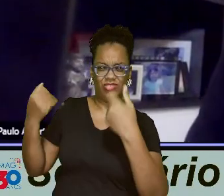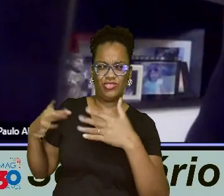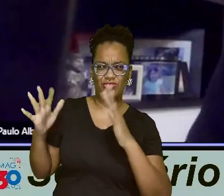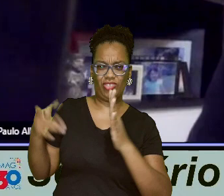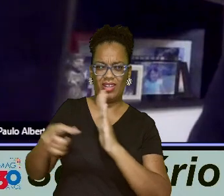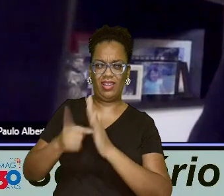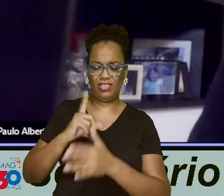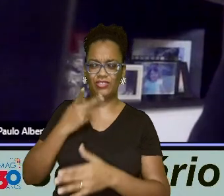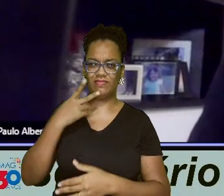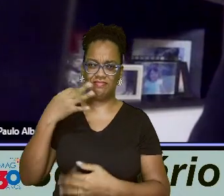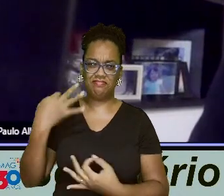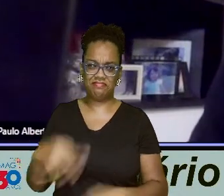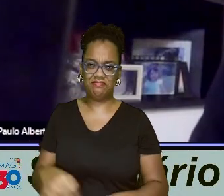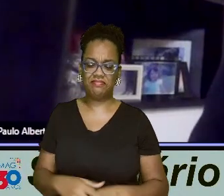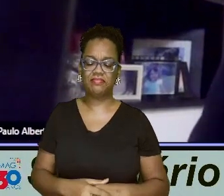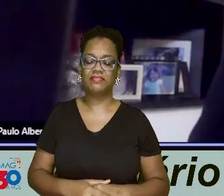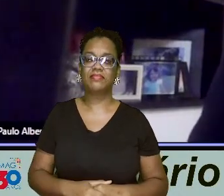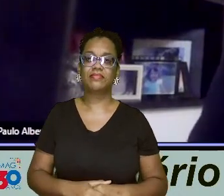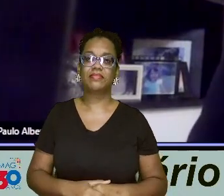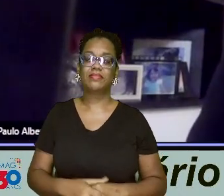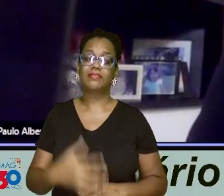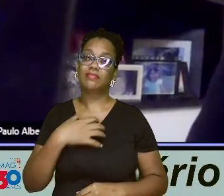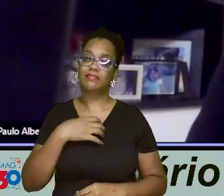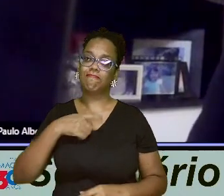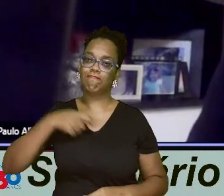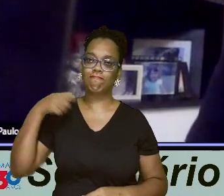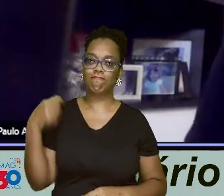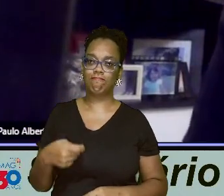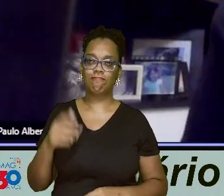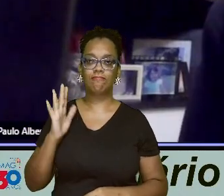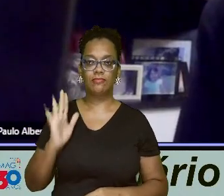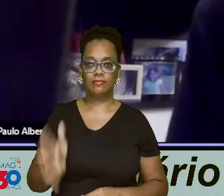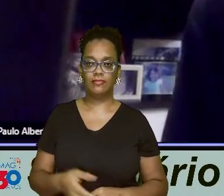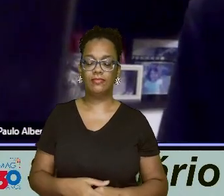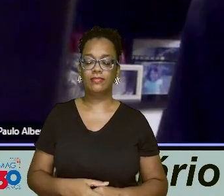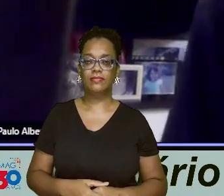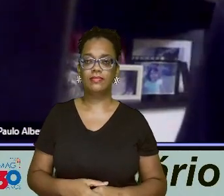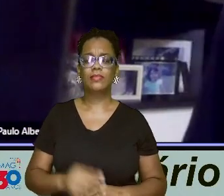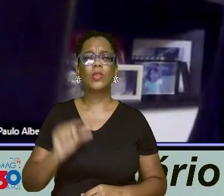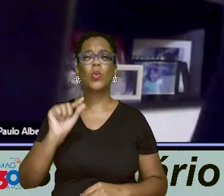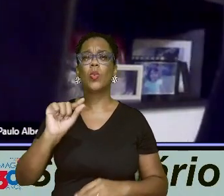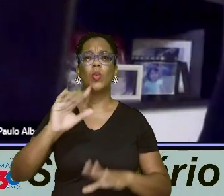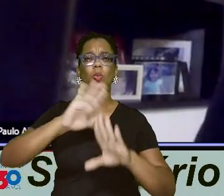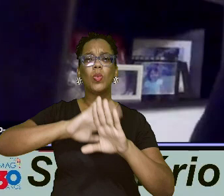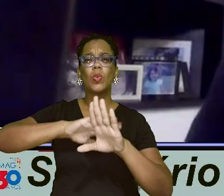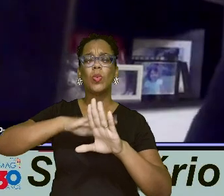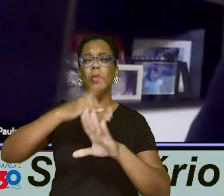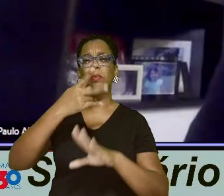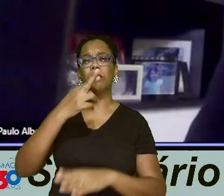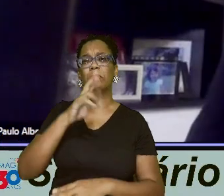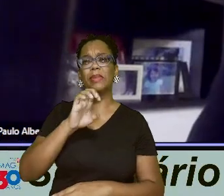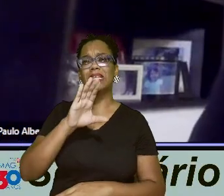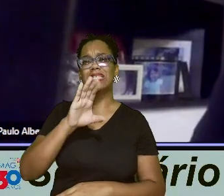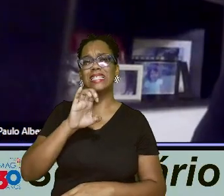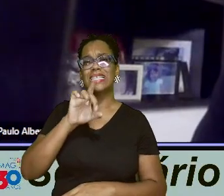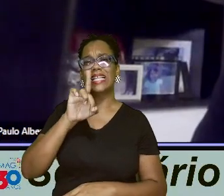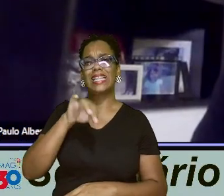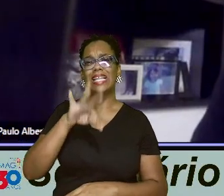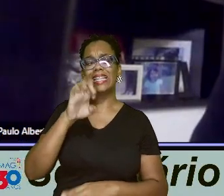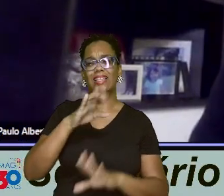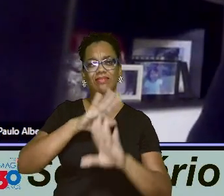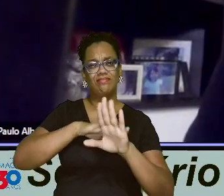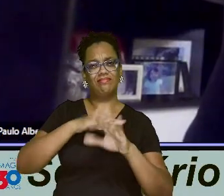afirmaram de uma forma enfática, né? O que esse precedente trouxe para nós, e é um precedente de